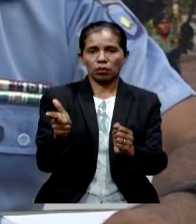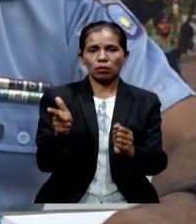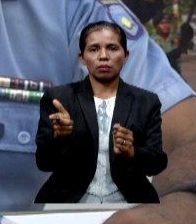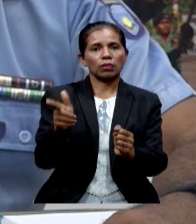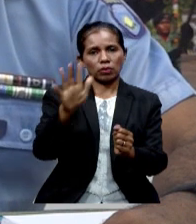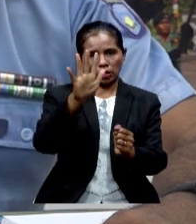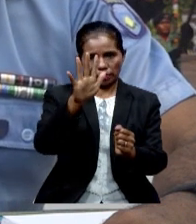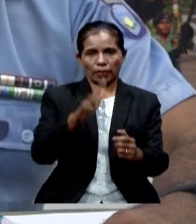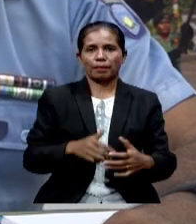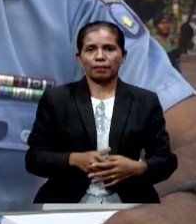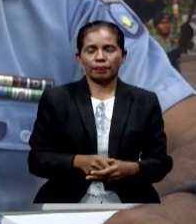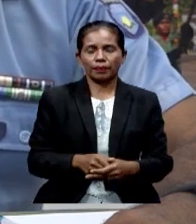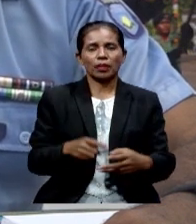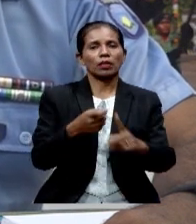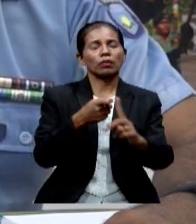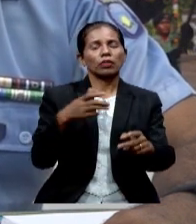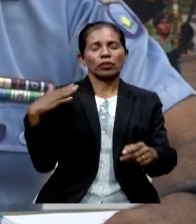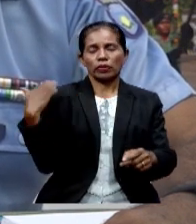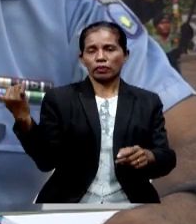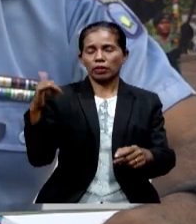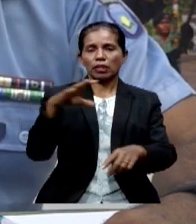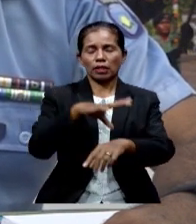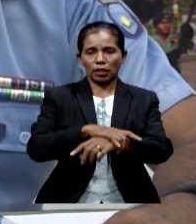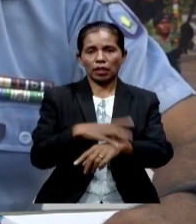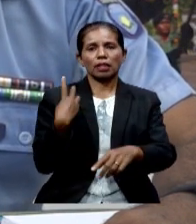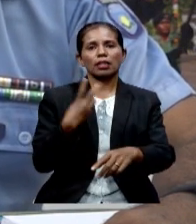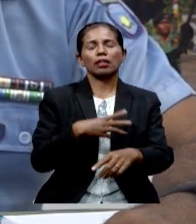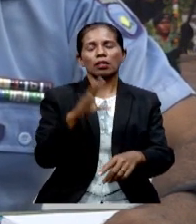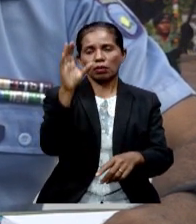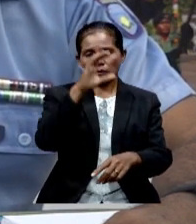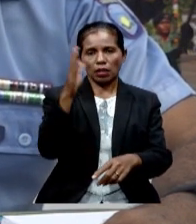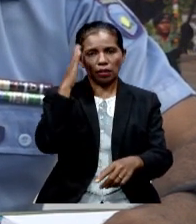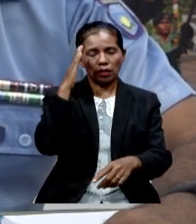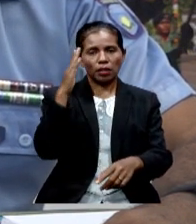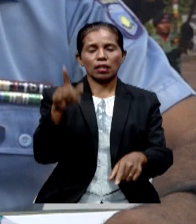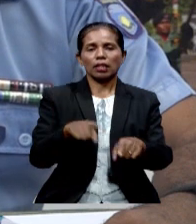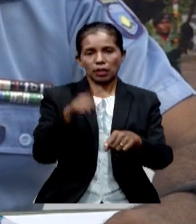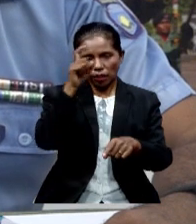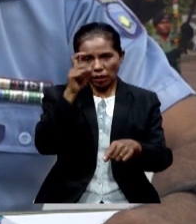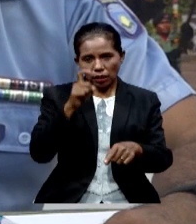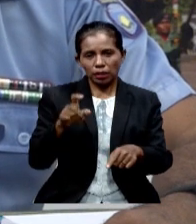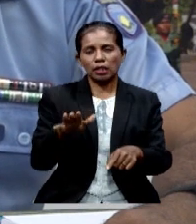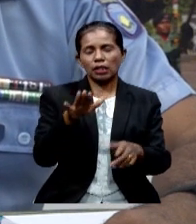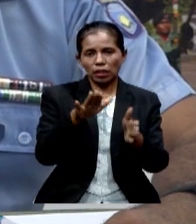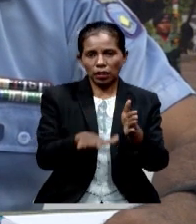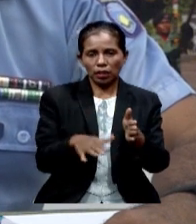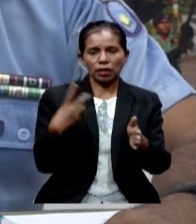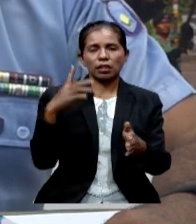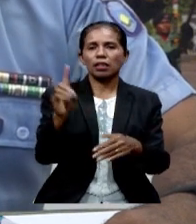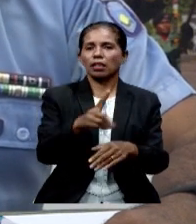lima. Kusi zoben ser nebe mita captura, e de identifica como se nai rua hanesan minorida de hela, nebe o hindarsan